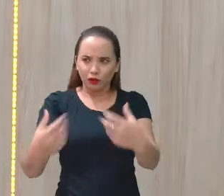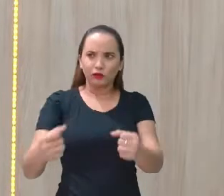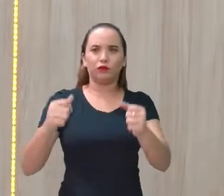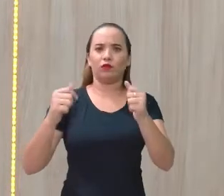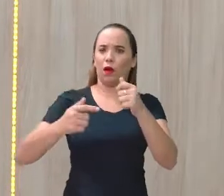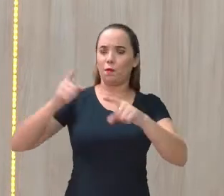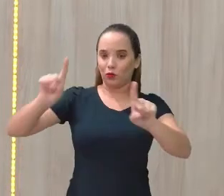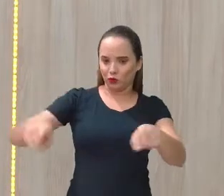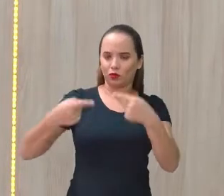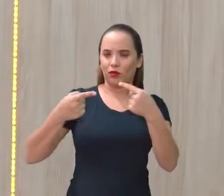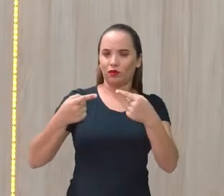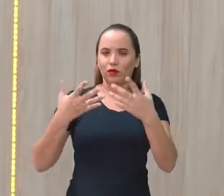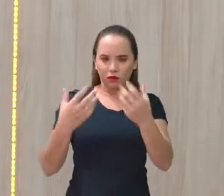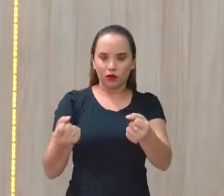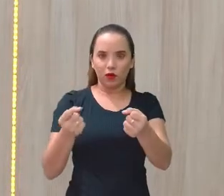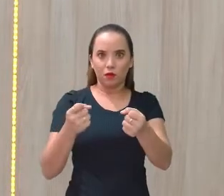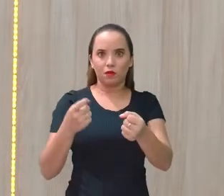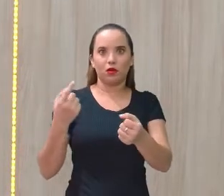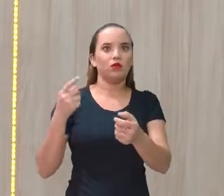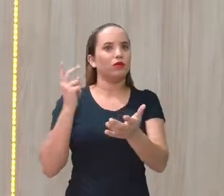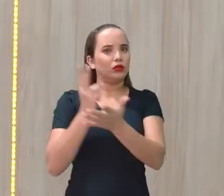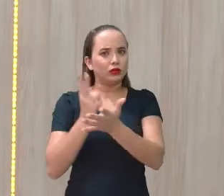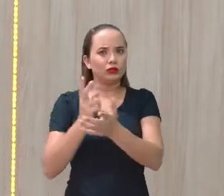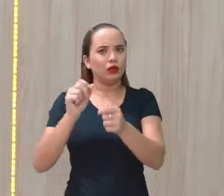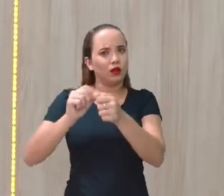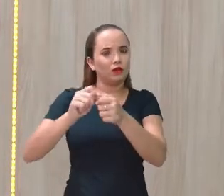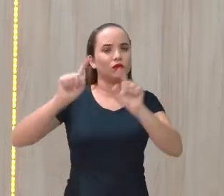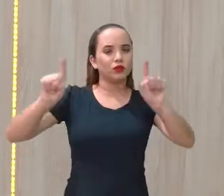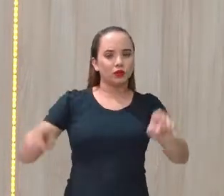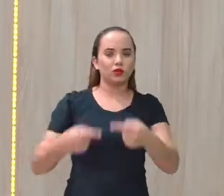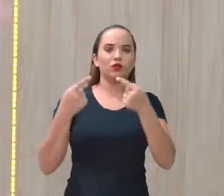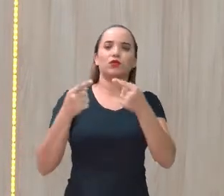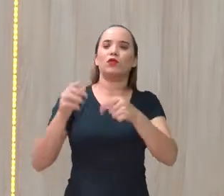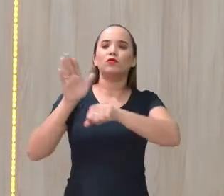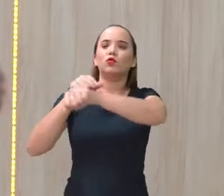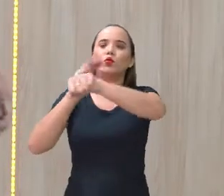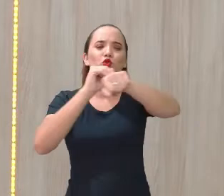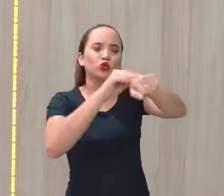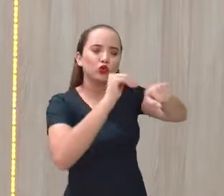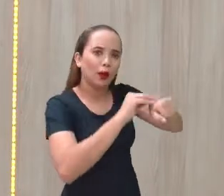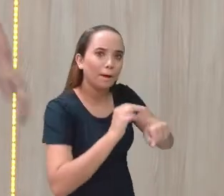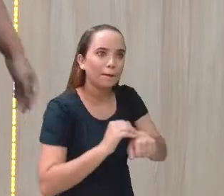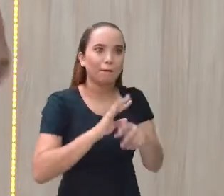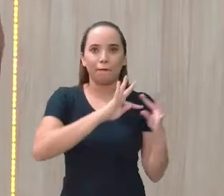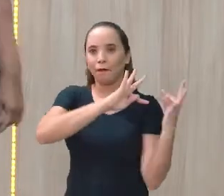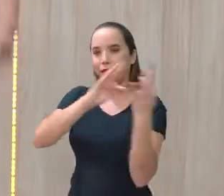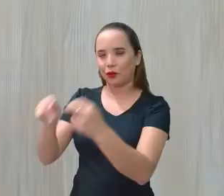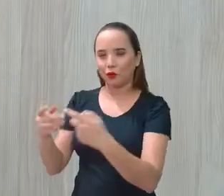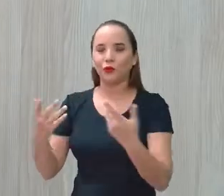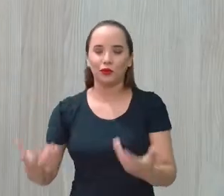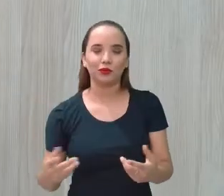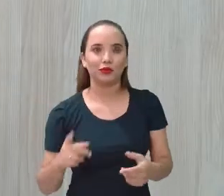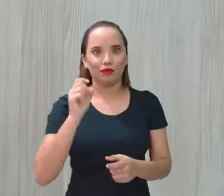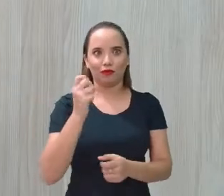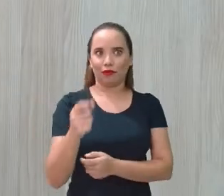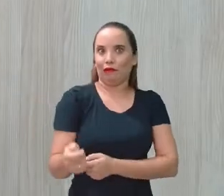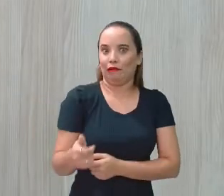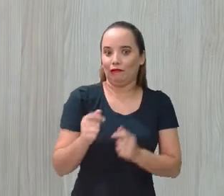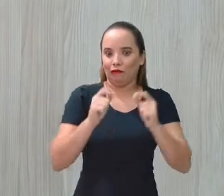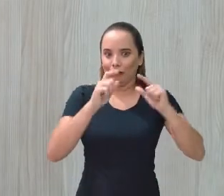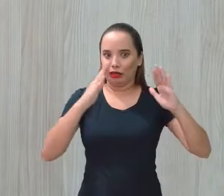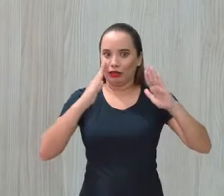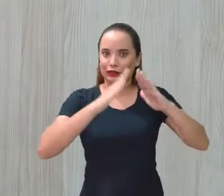Sempre chame mais um. Não, um não, dois. Não, dois, tá bom. Três. É uma Assim pirâmide vai. da aula, praticamente um esquema de pirâmide das